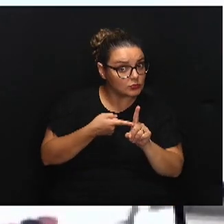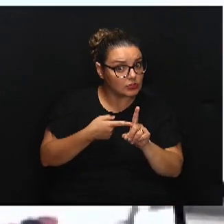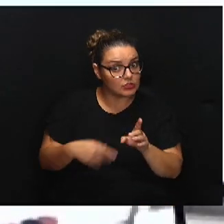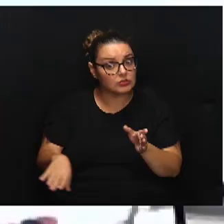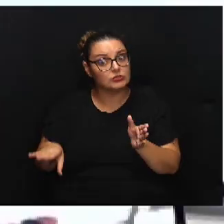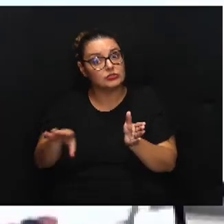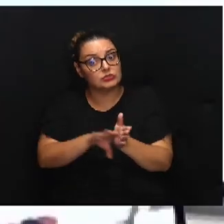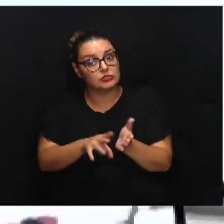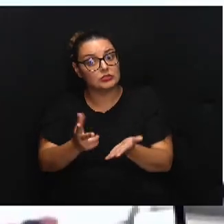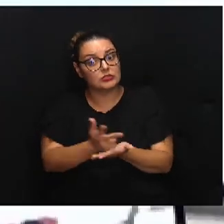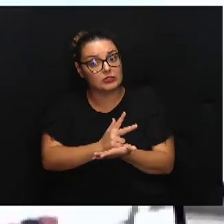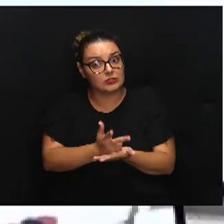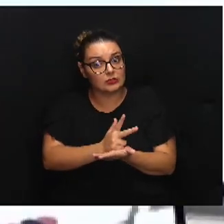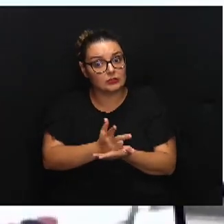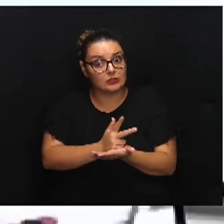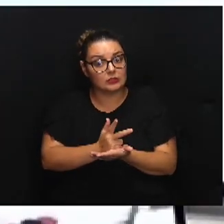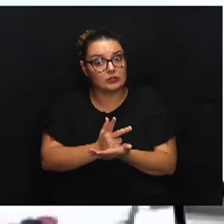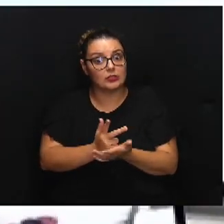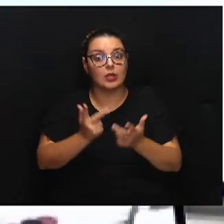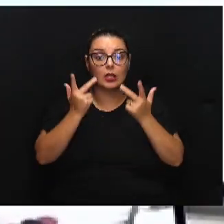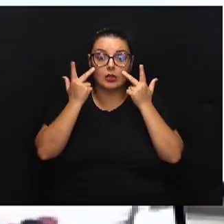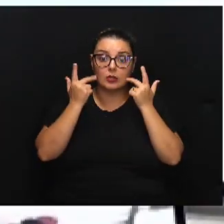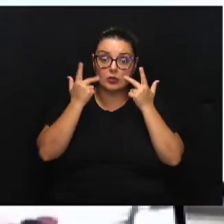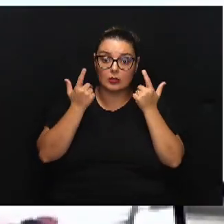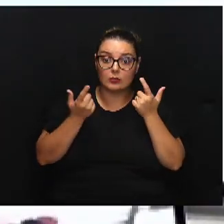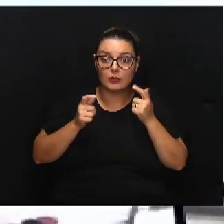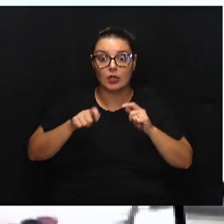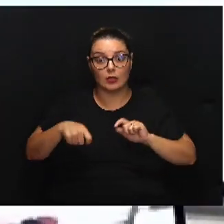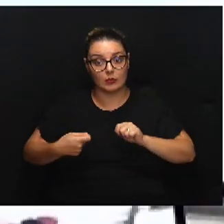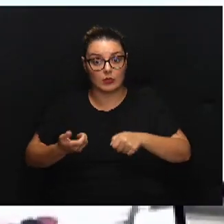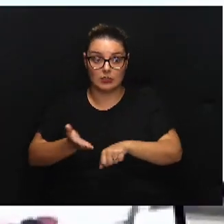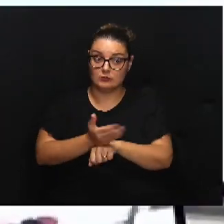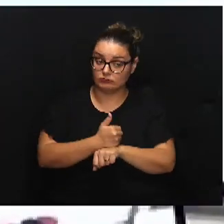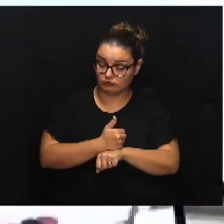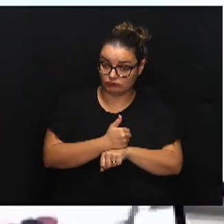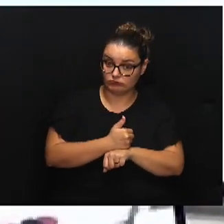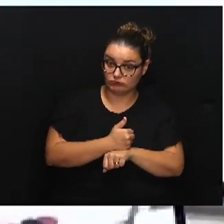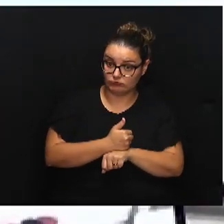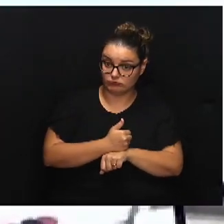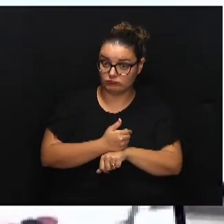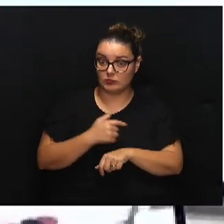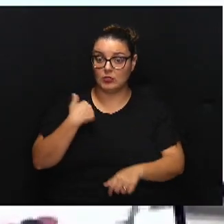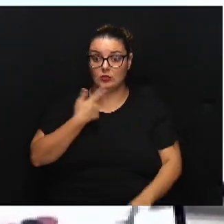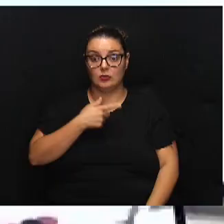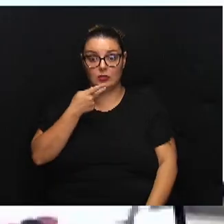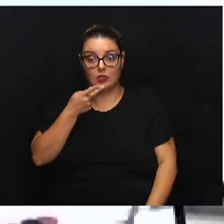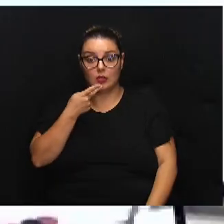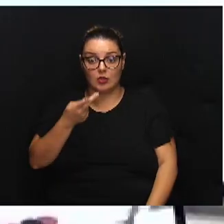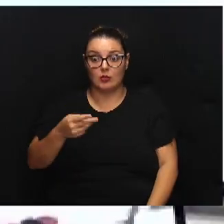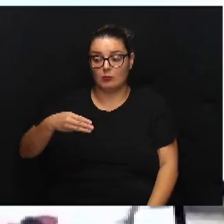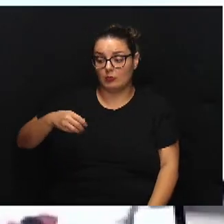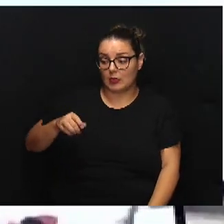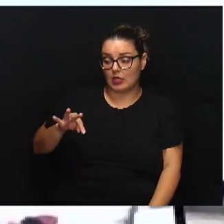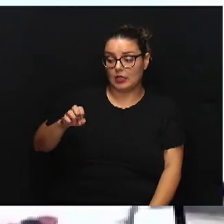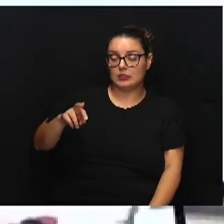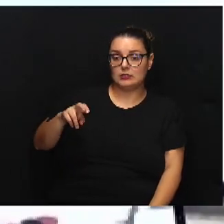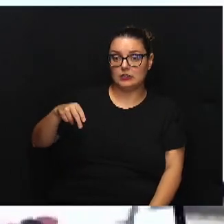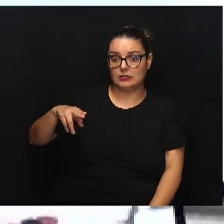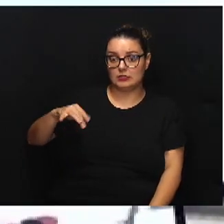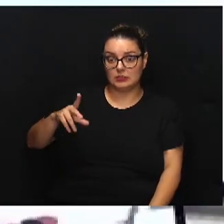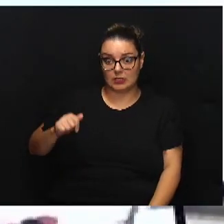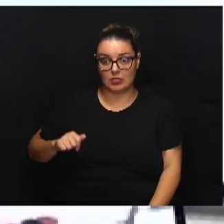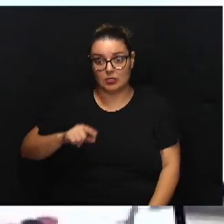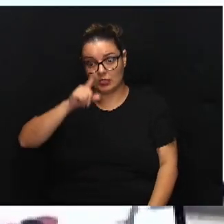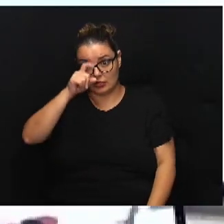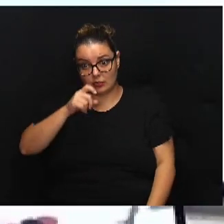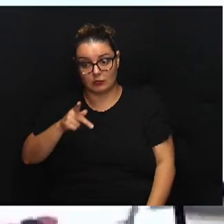a convulsão, habitualmente está dando sinais antes. Então, a gente falou muito aqui da maternidade, do hospital, mas